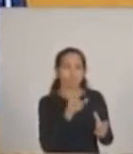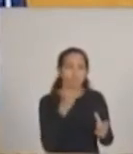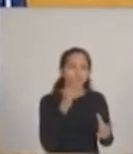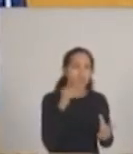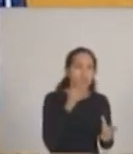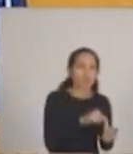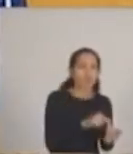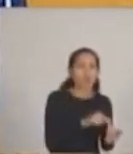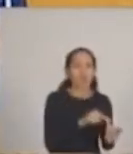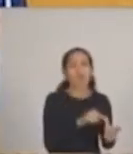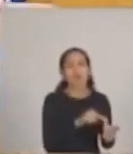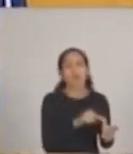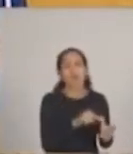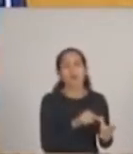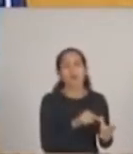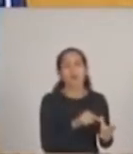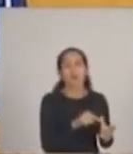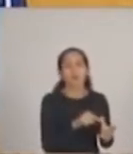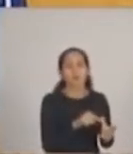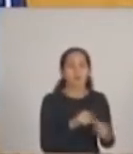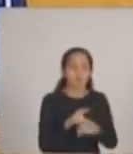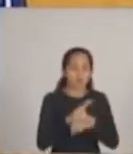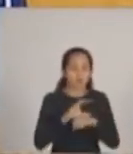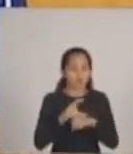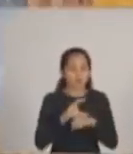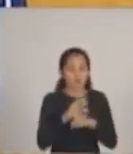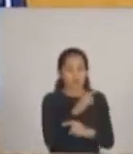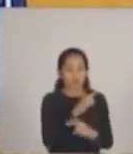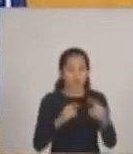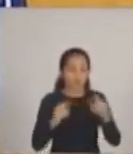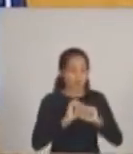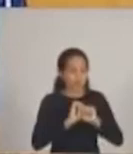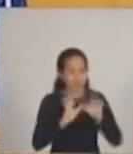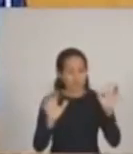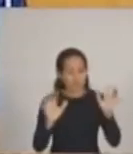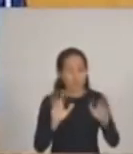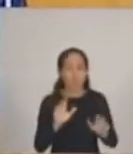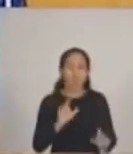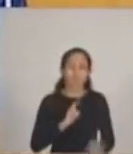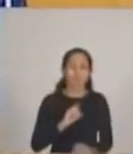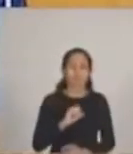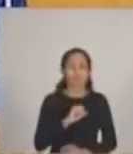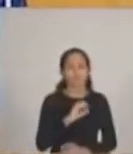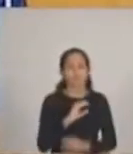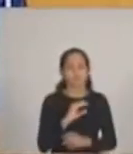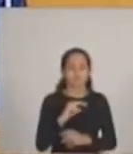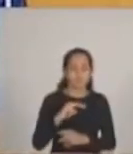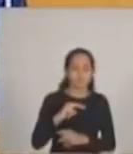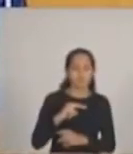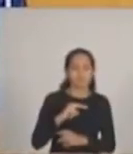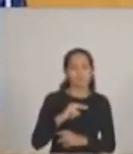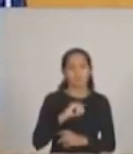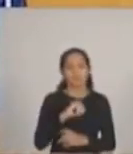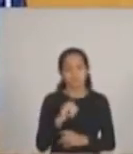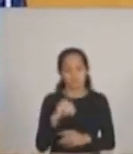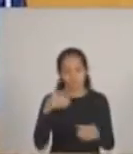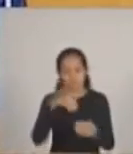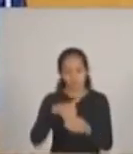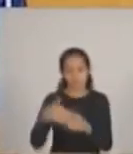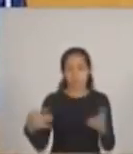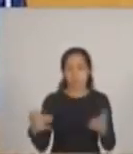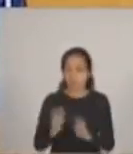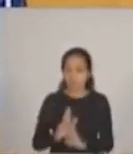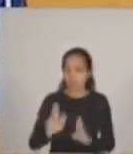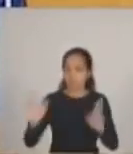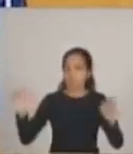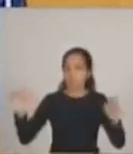dada como clara. Tem a questão do CNJ, é importante destacar que nós estamos votando aqui hoje uma coisa bem diferente da matéria que